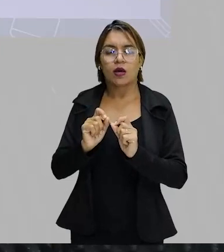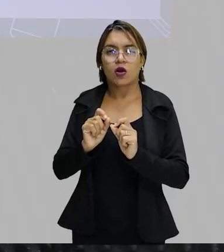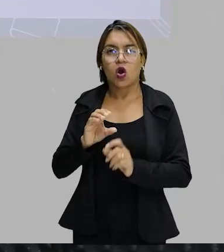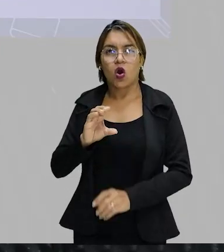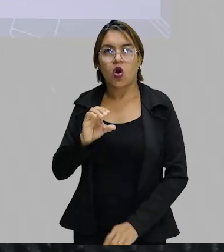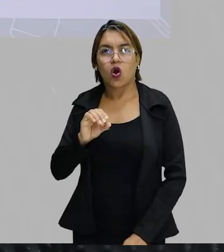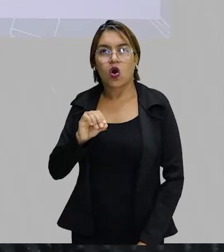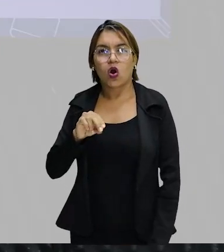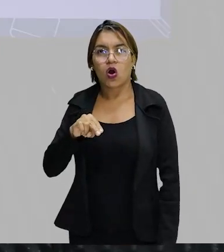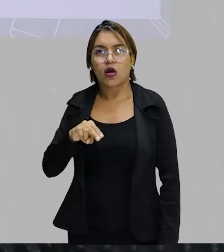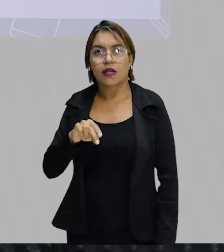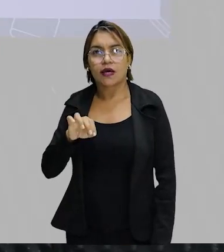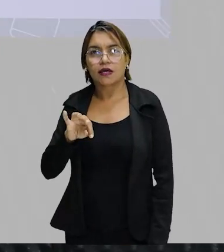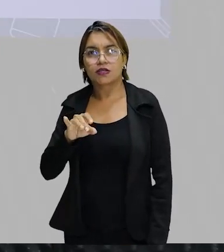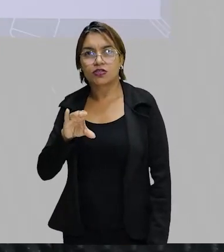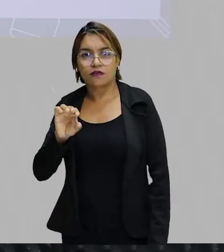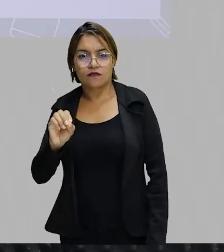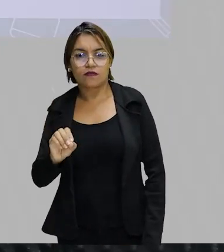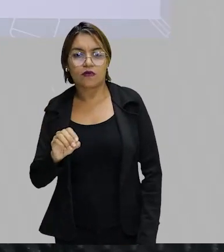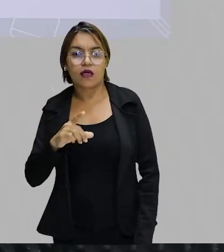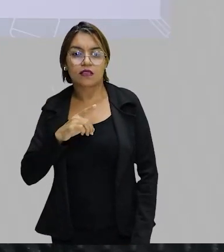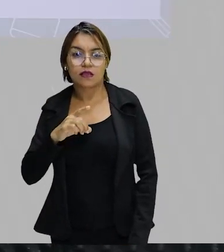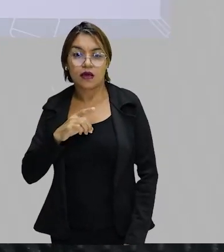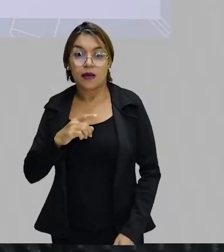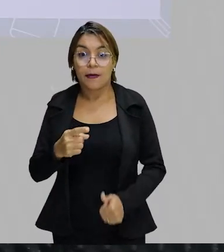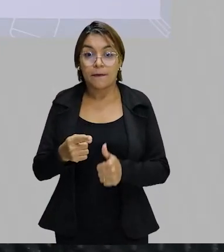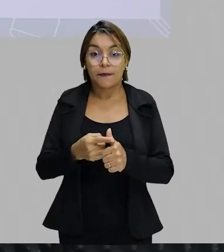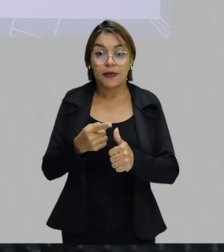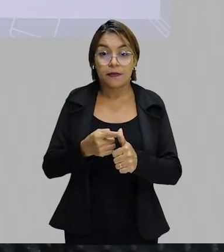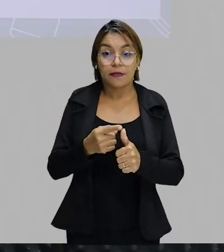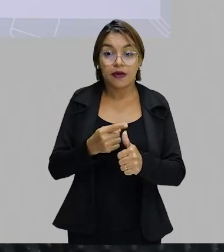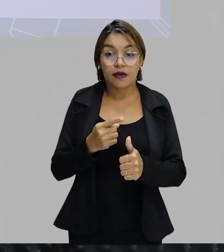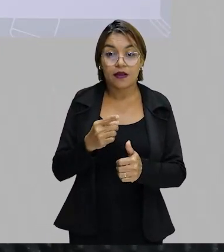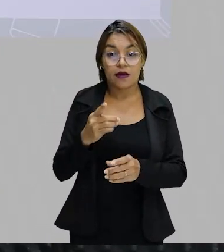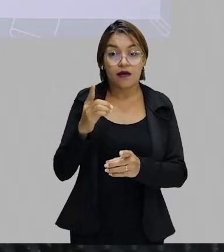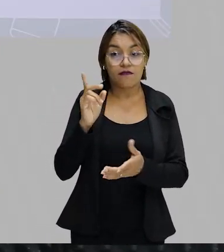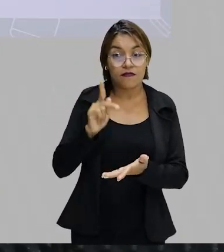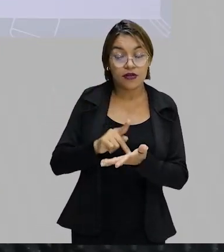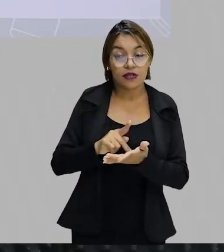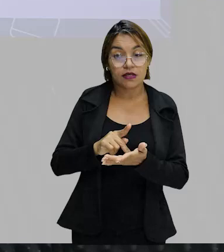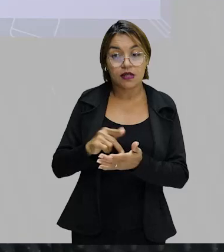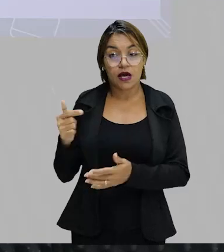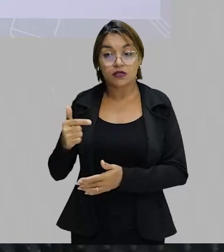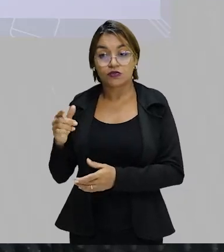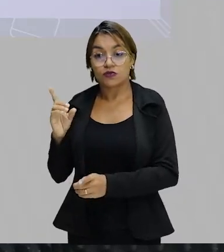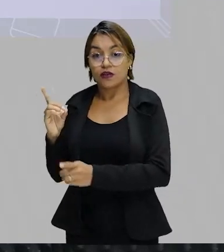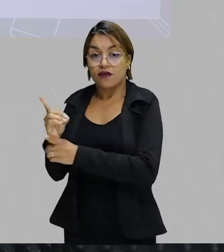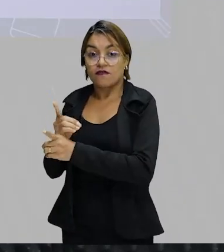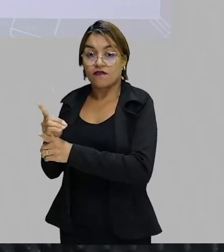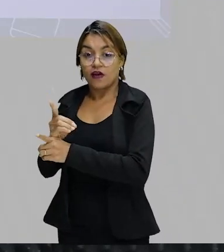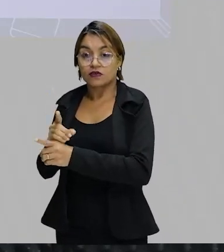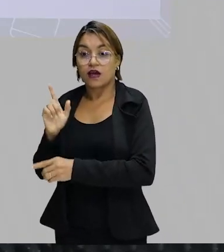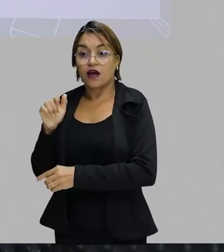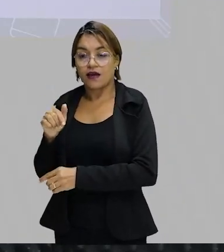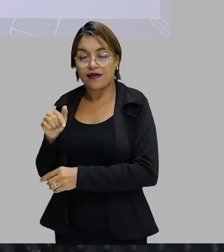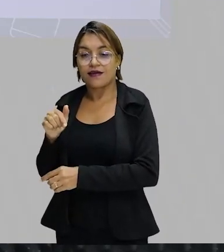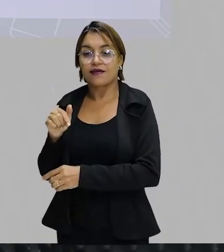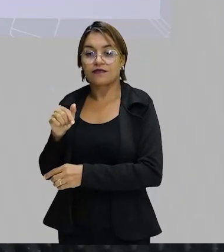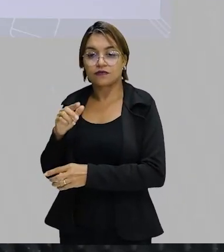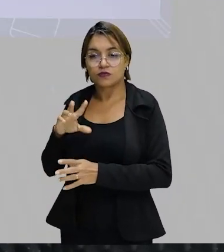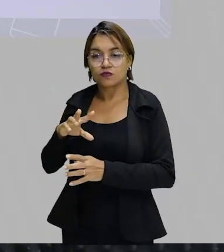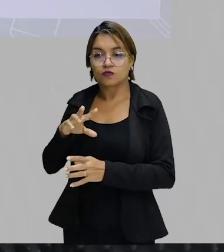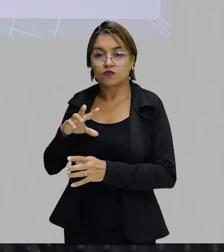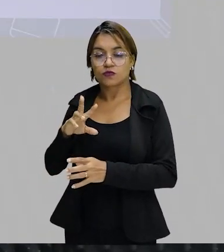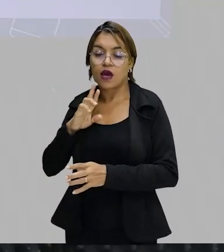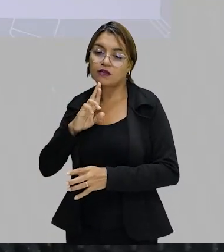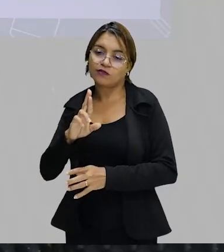eu tenho a primeira proposição verdadeira e a segunda falsa, ela é falsa. Então aqui nós encontramos a regra considerada